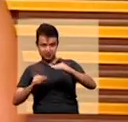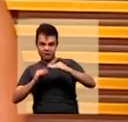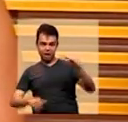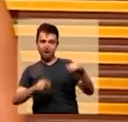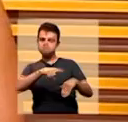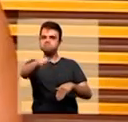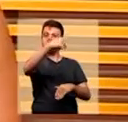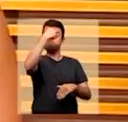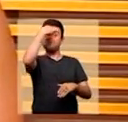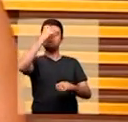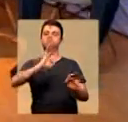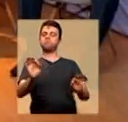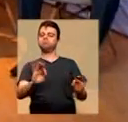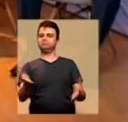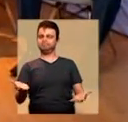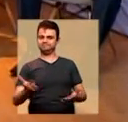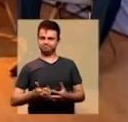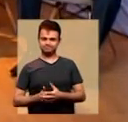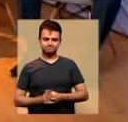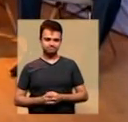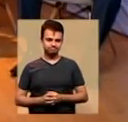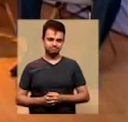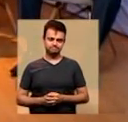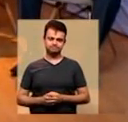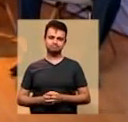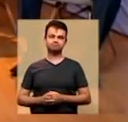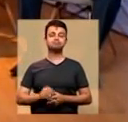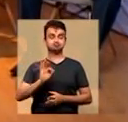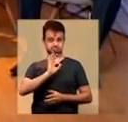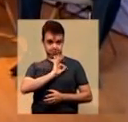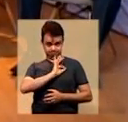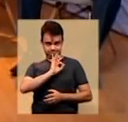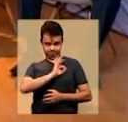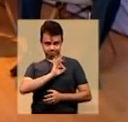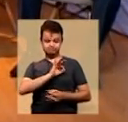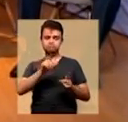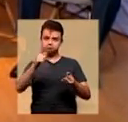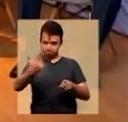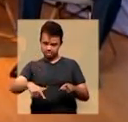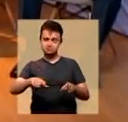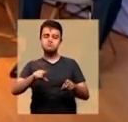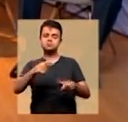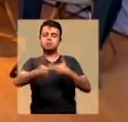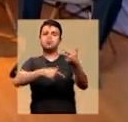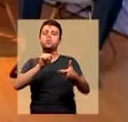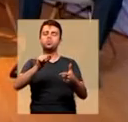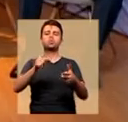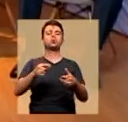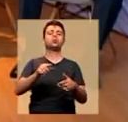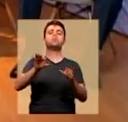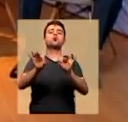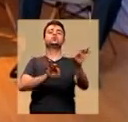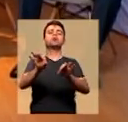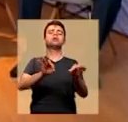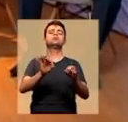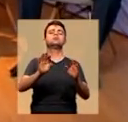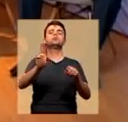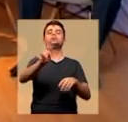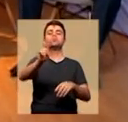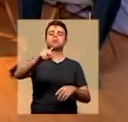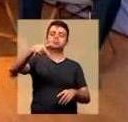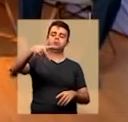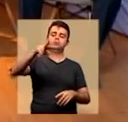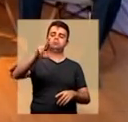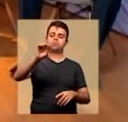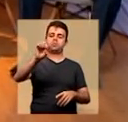esse trabalho tão forte. Márcia, a Polícia Militar faz um trabalho interessante sobre droga. Tem o PROERT. Sim. E trabalha